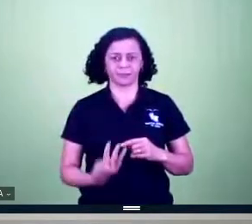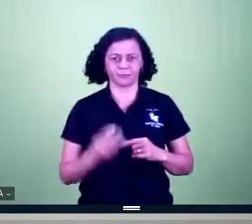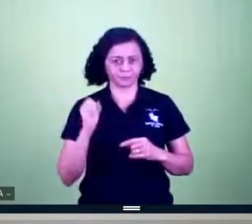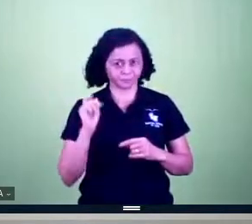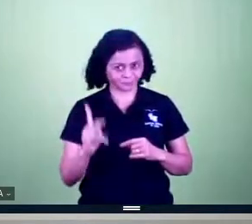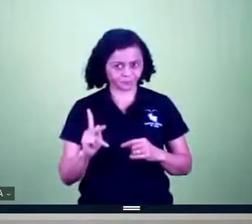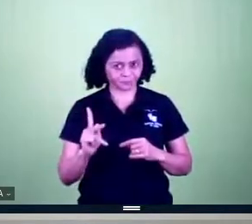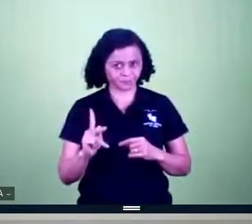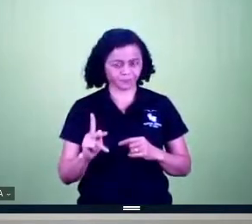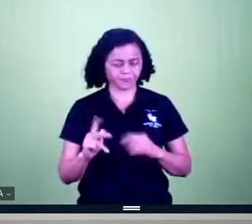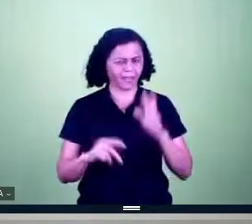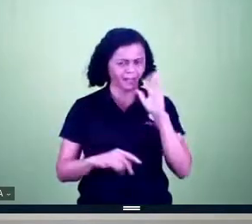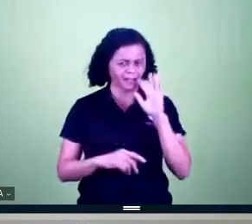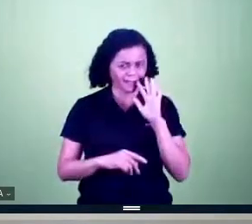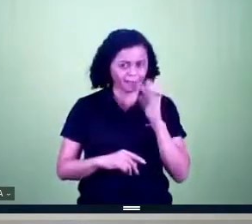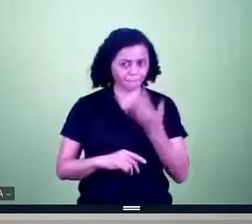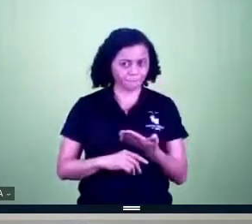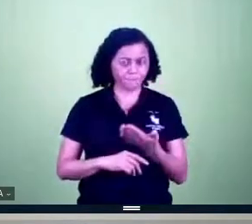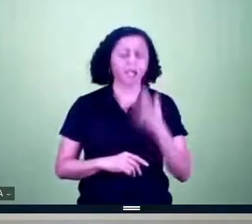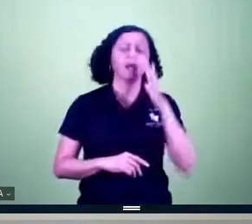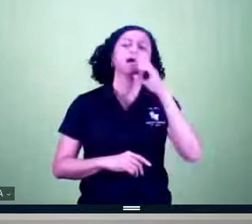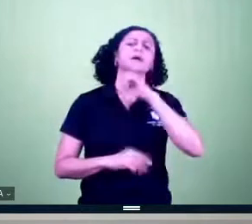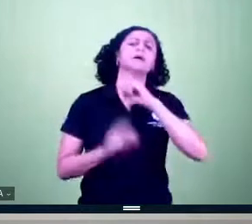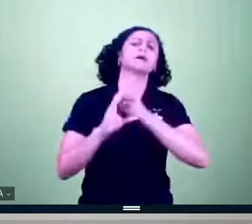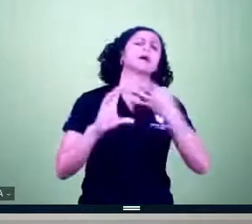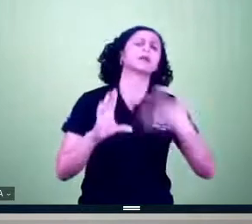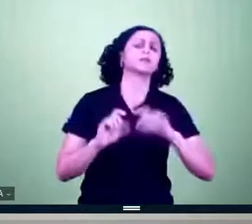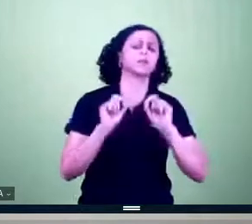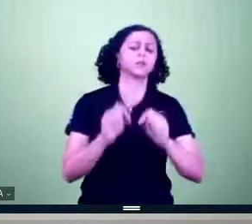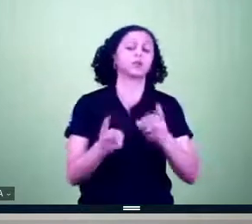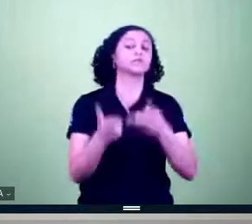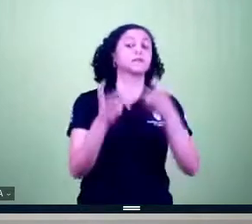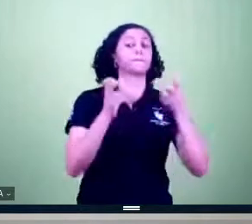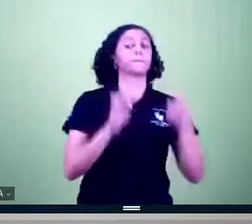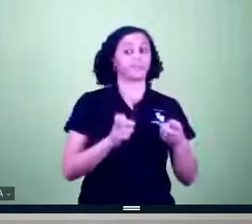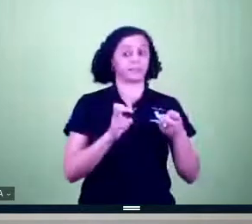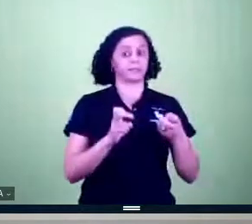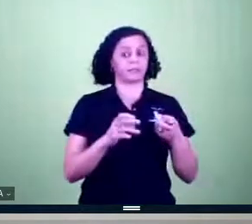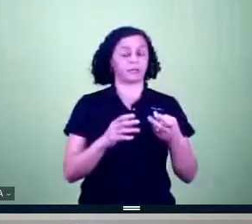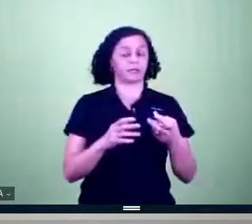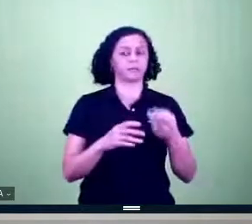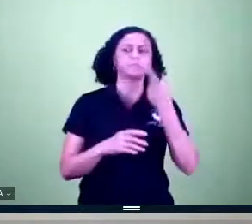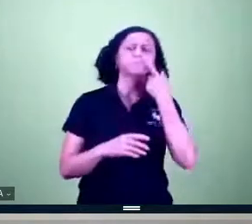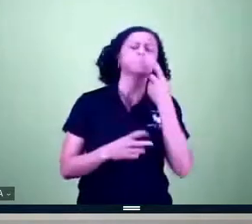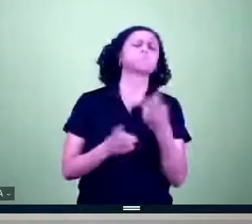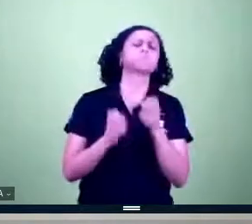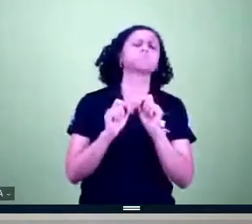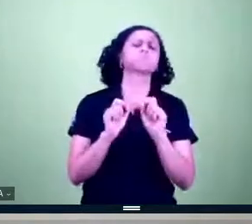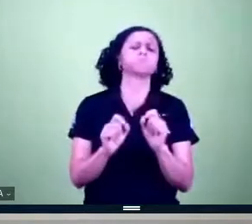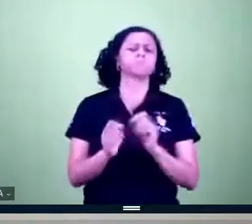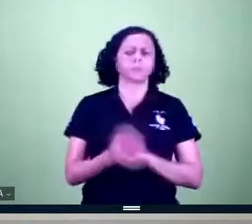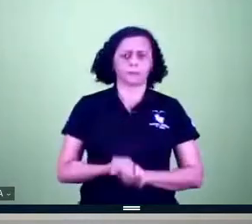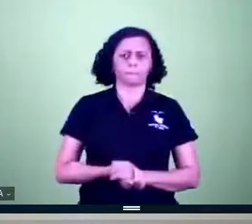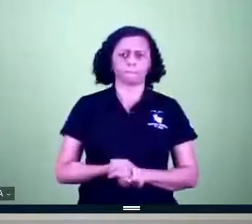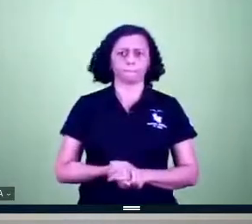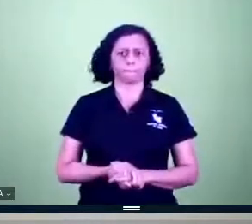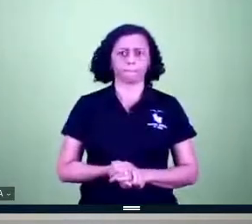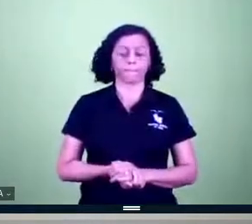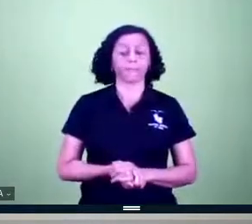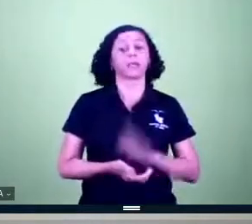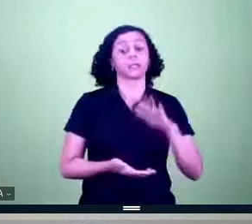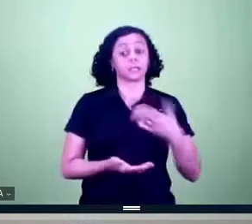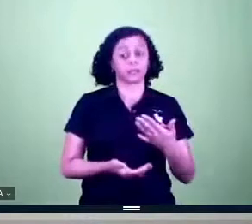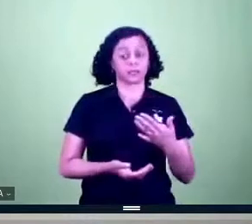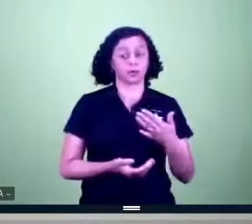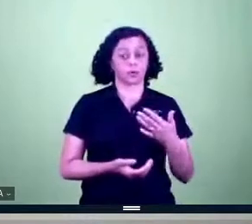Qual a característica, ao observar esse circuito, que nos salta aos olhos, que vocês conseguem perceber nesse circuito? A corrente